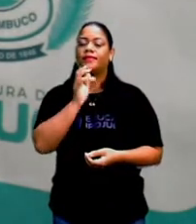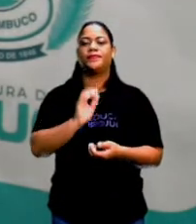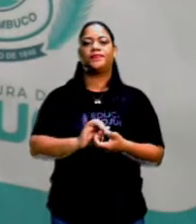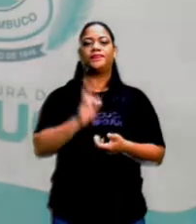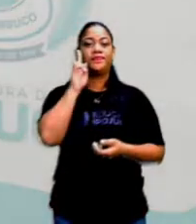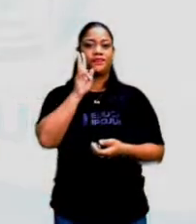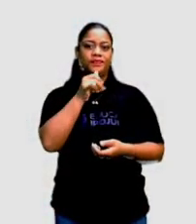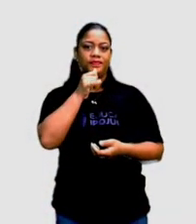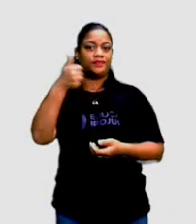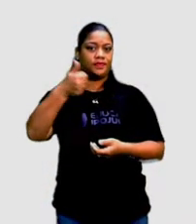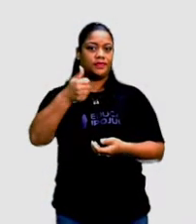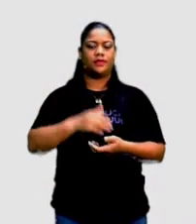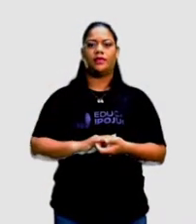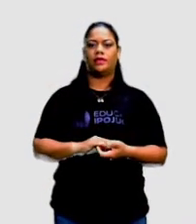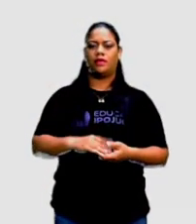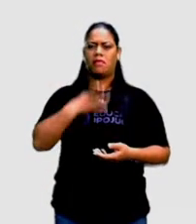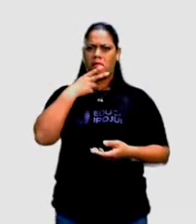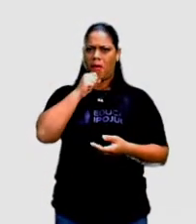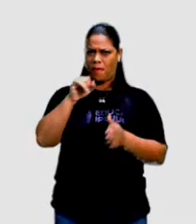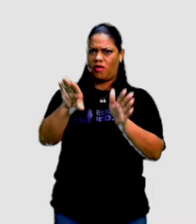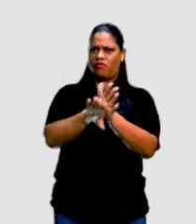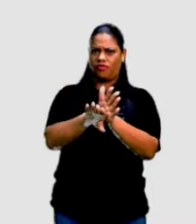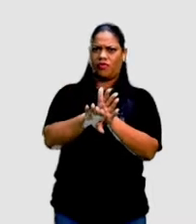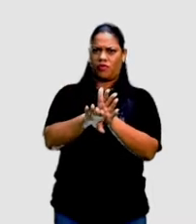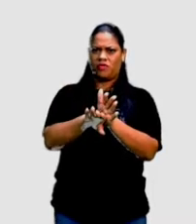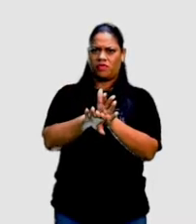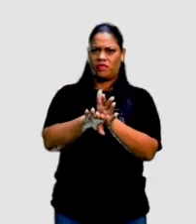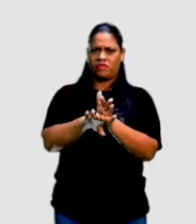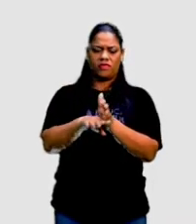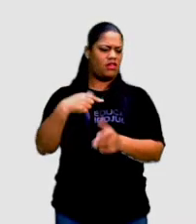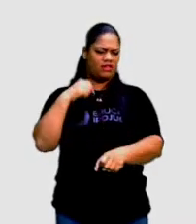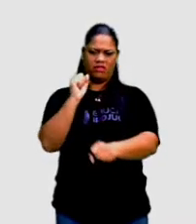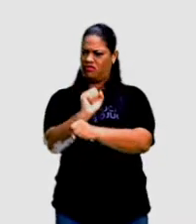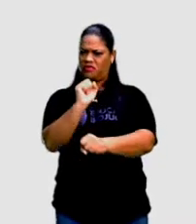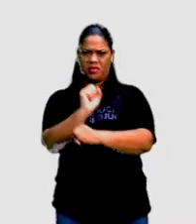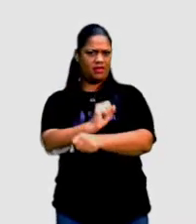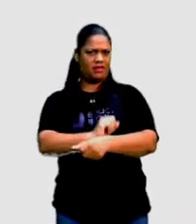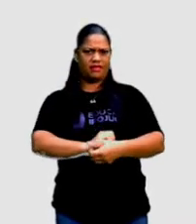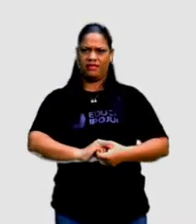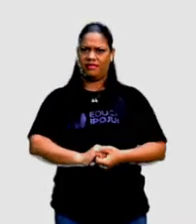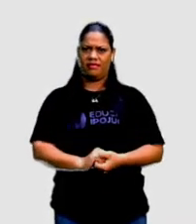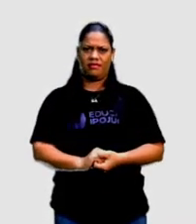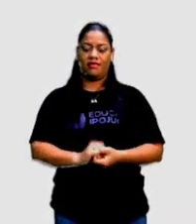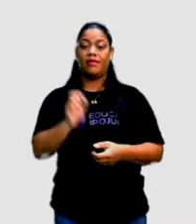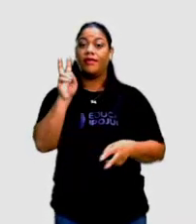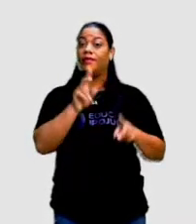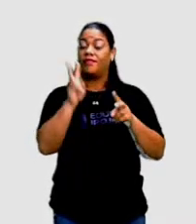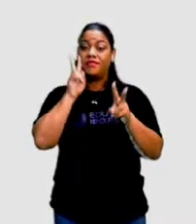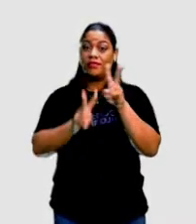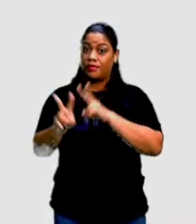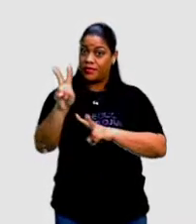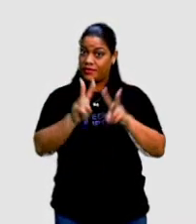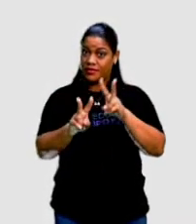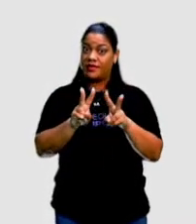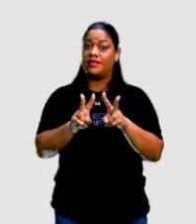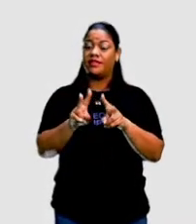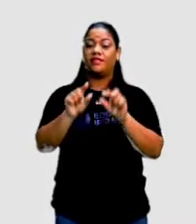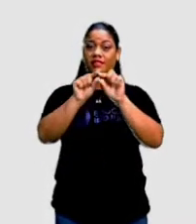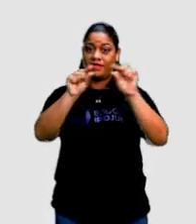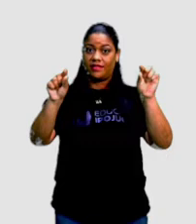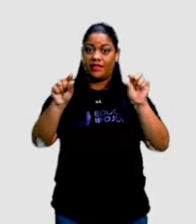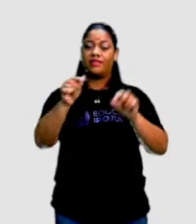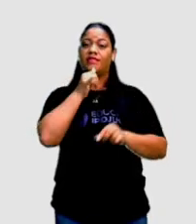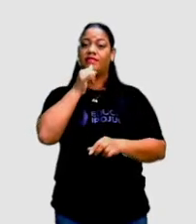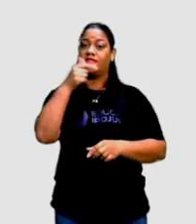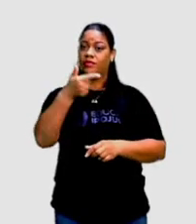o exemplo 1. Meu pai chegou, não vou esperá-lo. Agora observem a mesma frase no